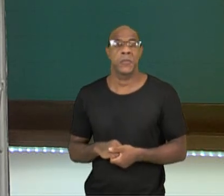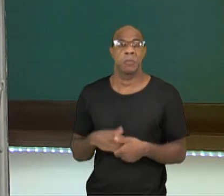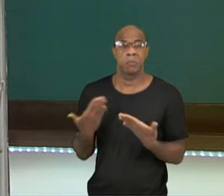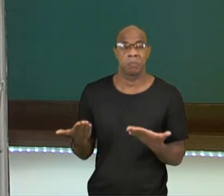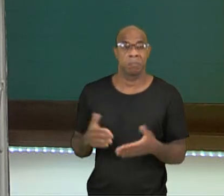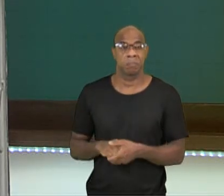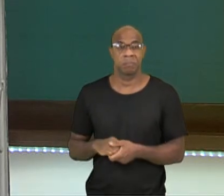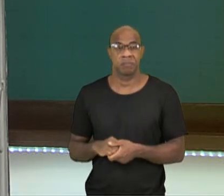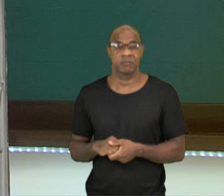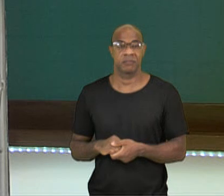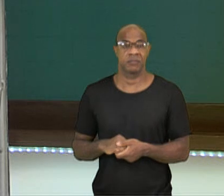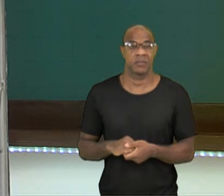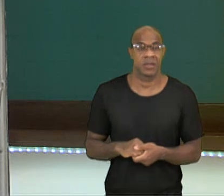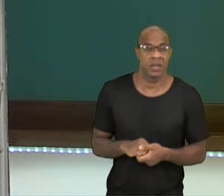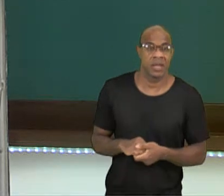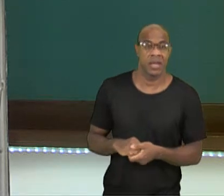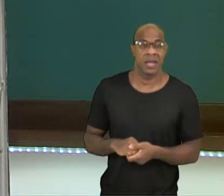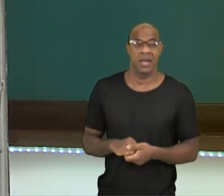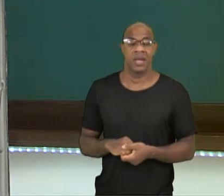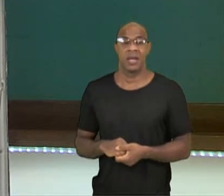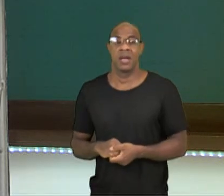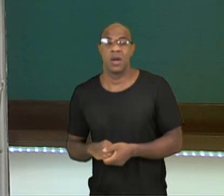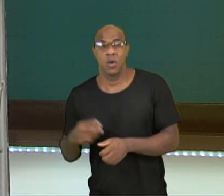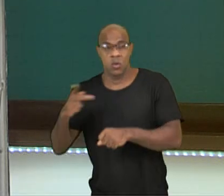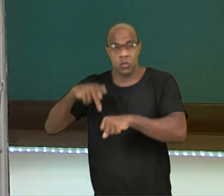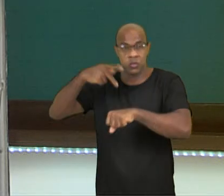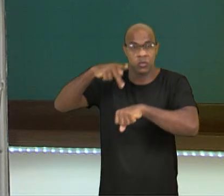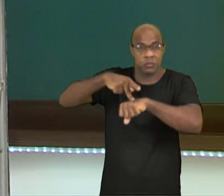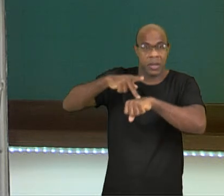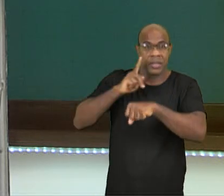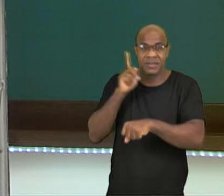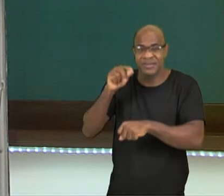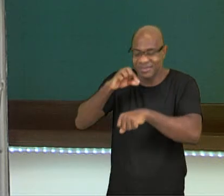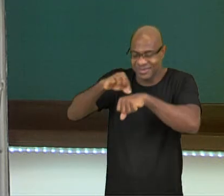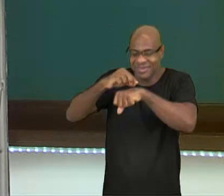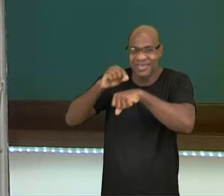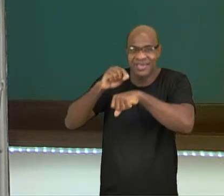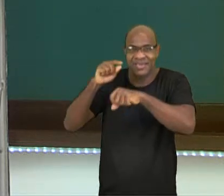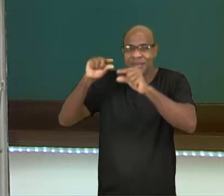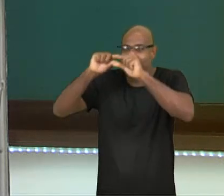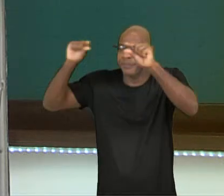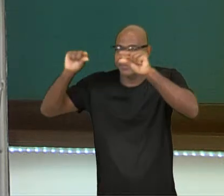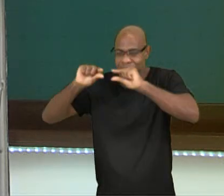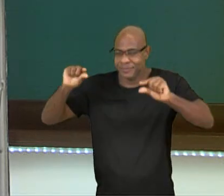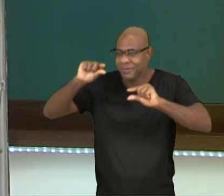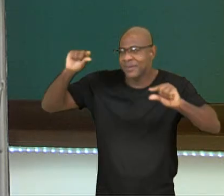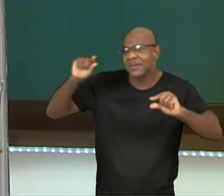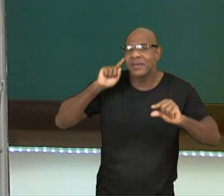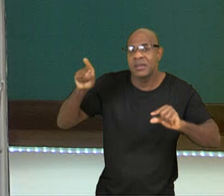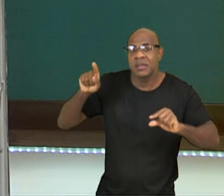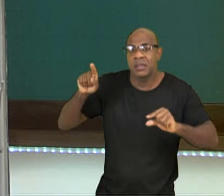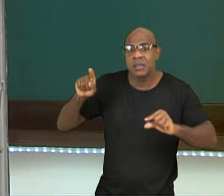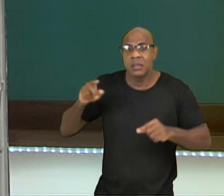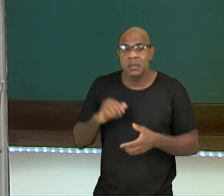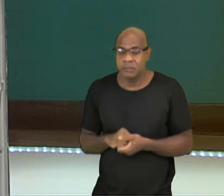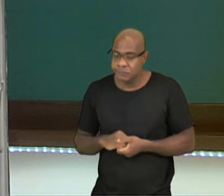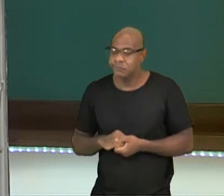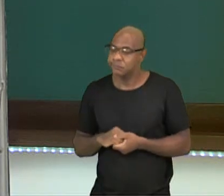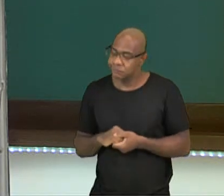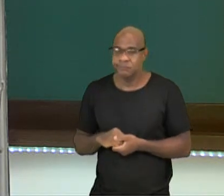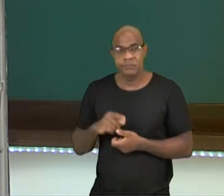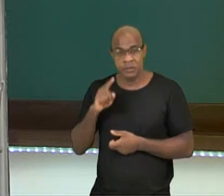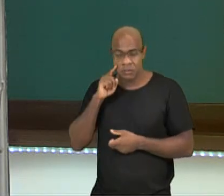Mauritânia e Marrocos tomaram posse ali da região. Por quê? Porque eles viram que não tinha um regime político forte